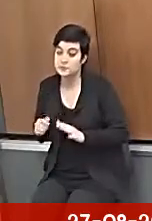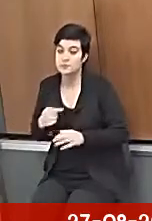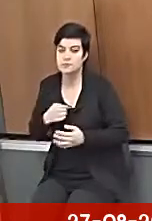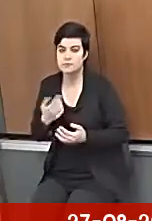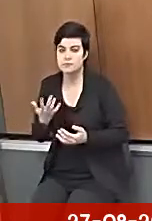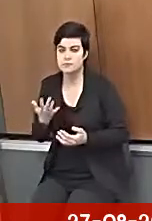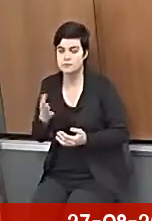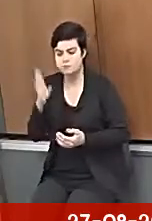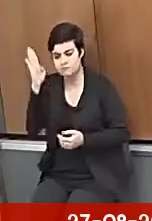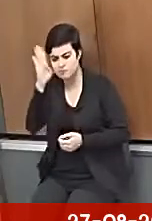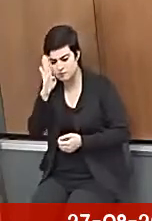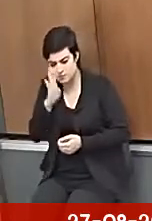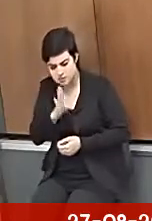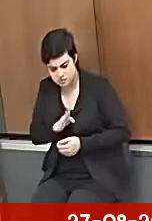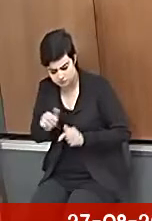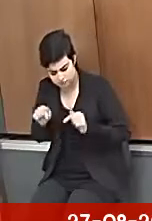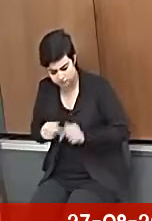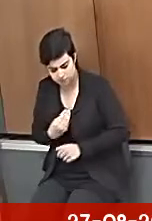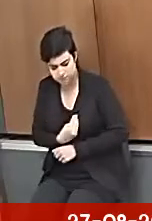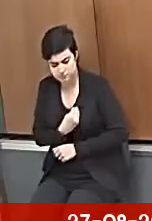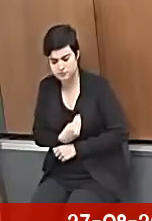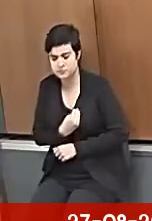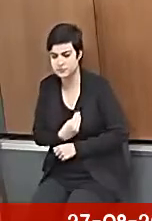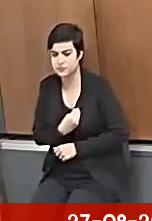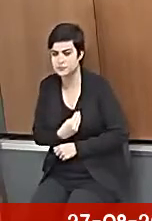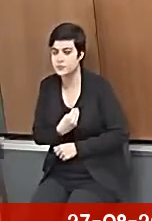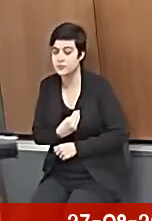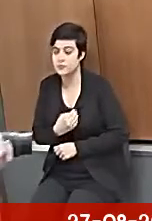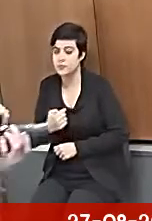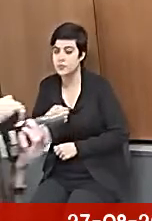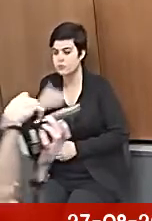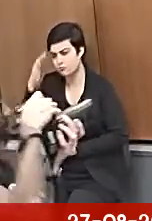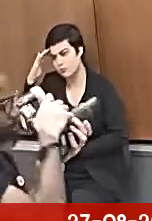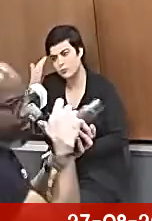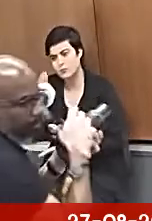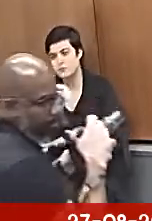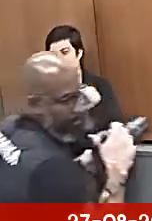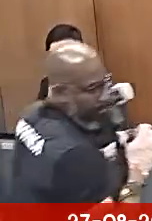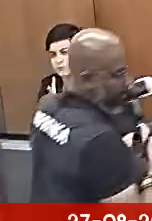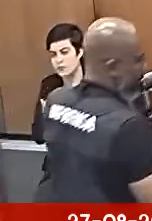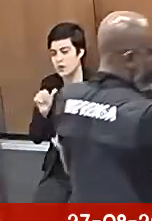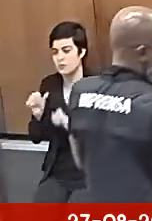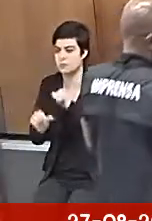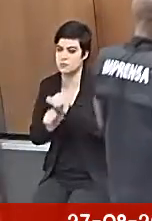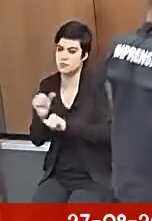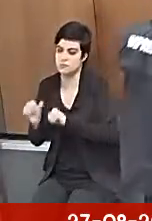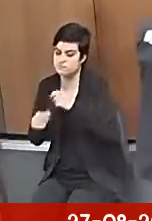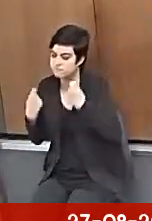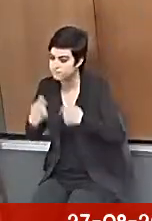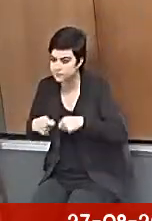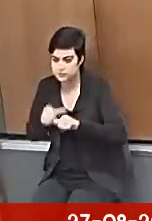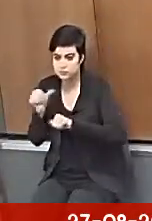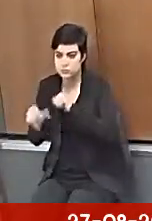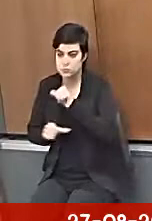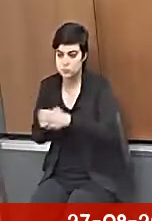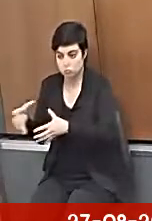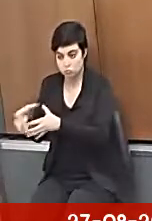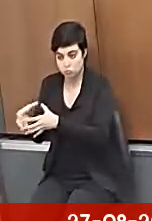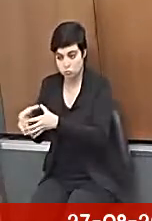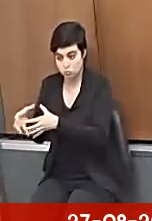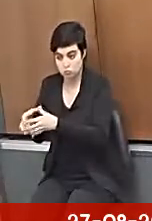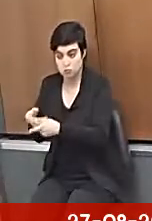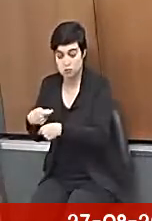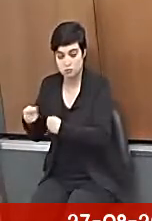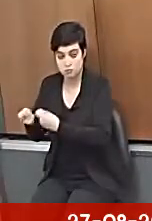brasileiro né e confiante que as coisas possam mudar serem mudadas que realmente a minas arena entenda